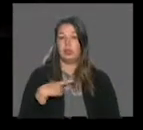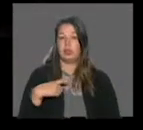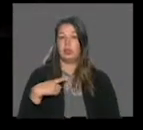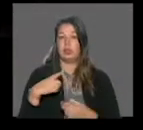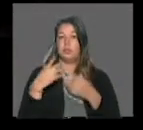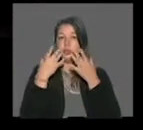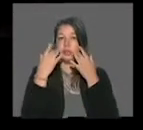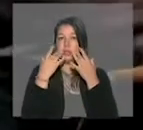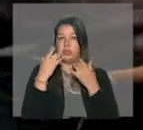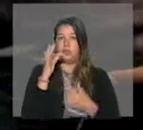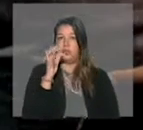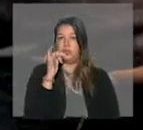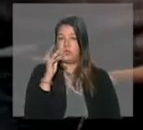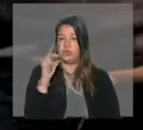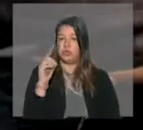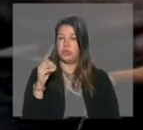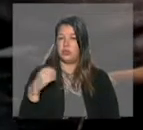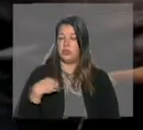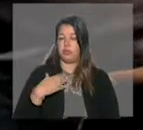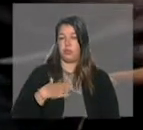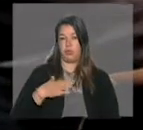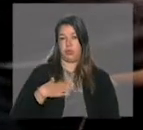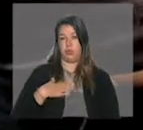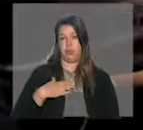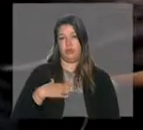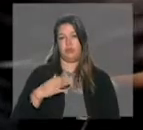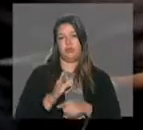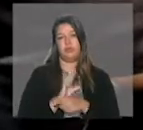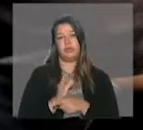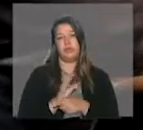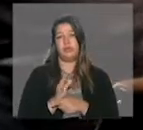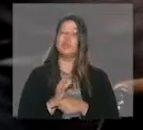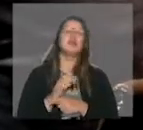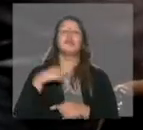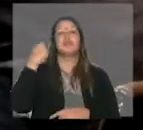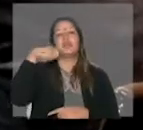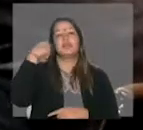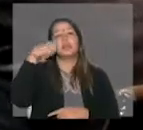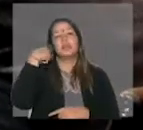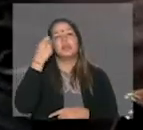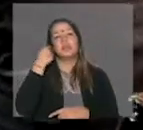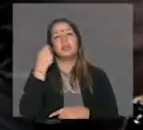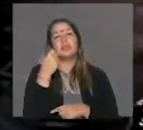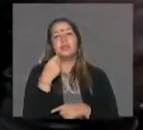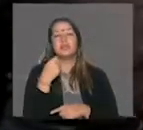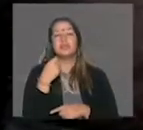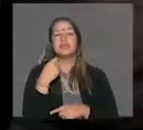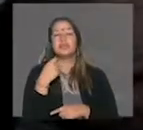muito marcante do que é o meu estilo de filme. A gente gravando